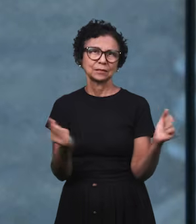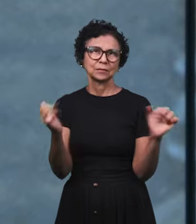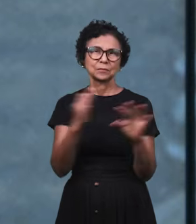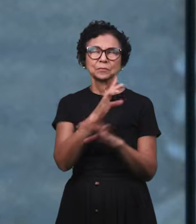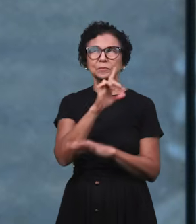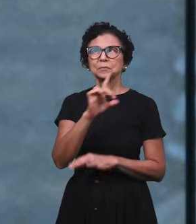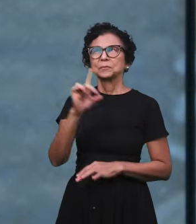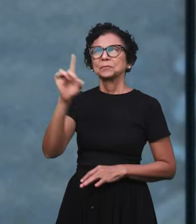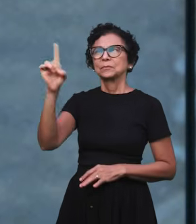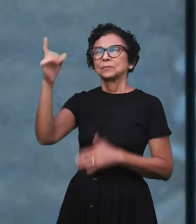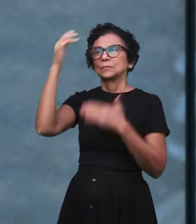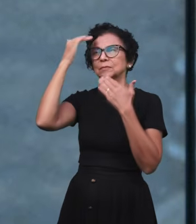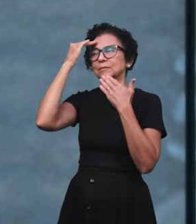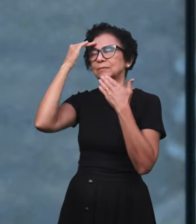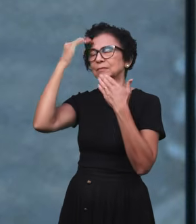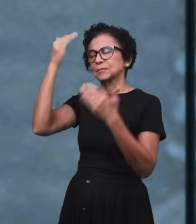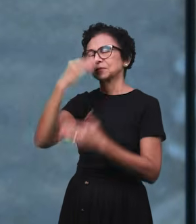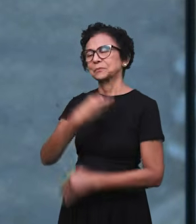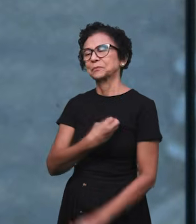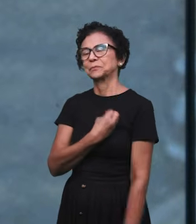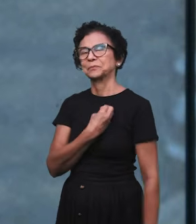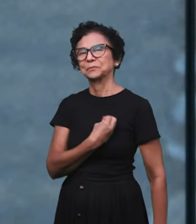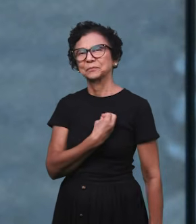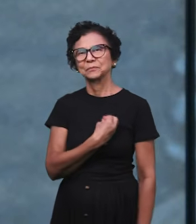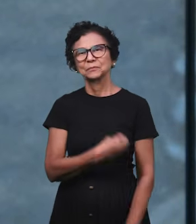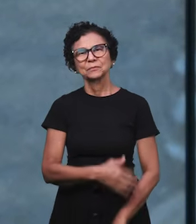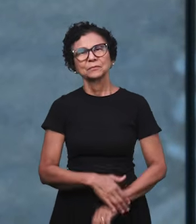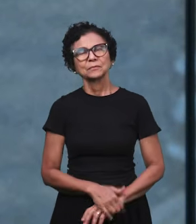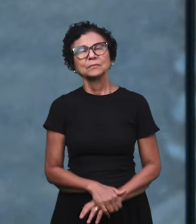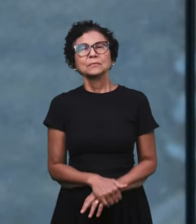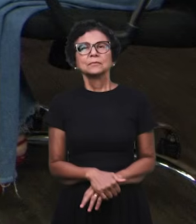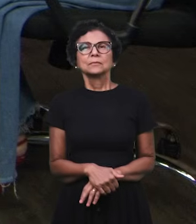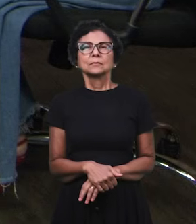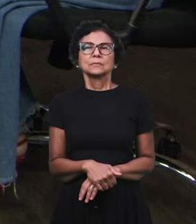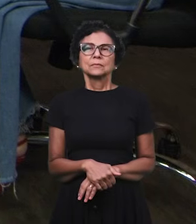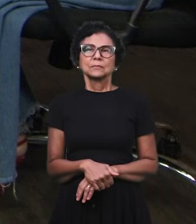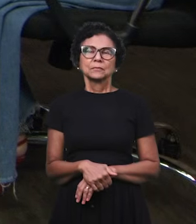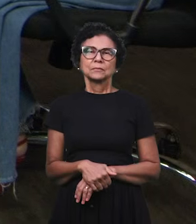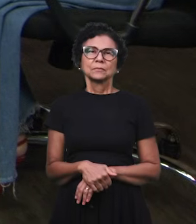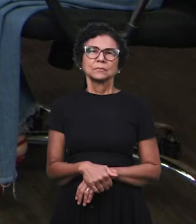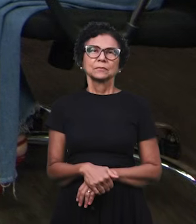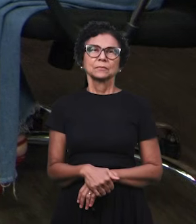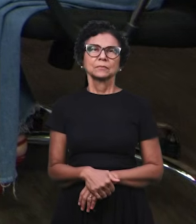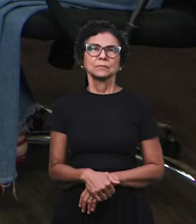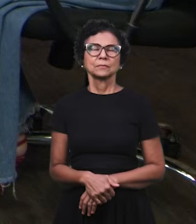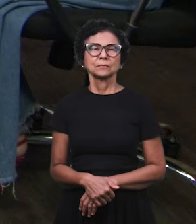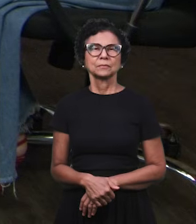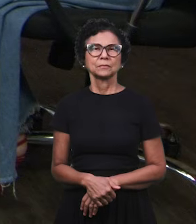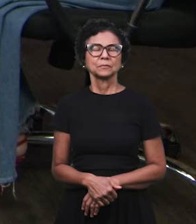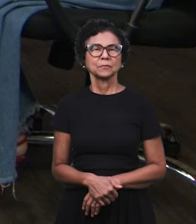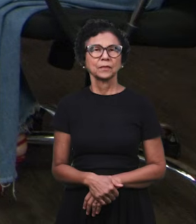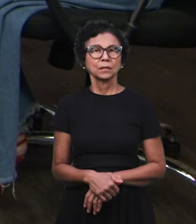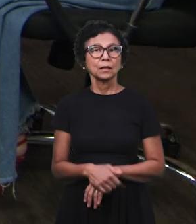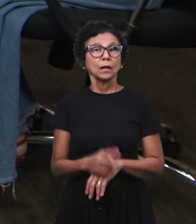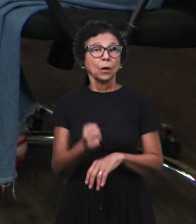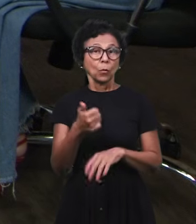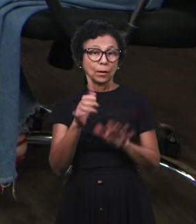sua participação com a gente. Bom, a gente está caminhando para o final, né?